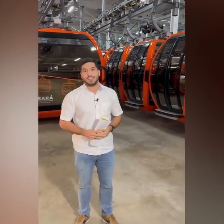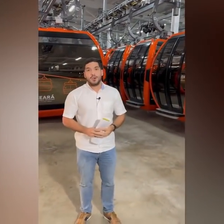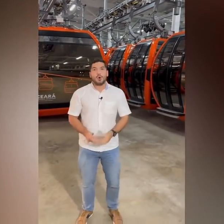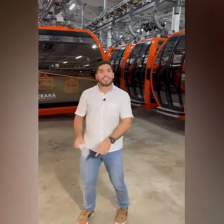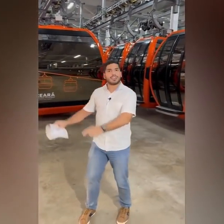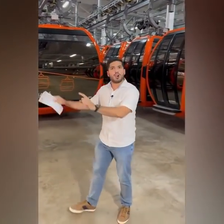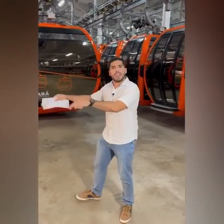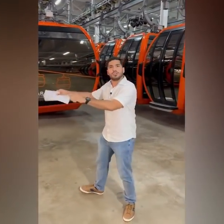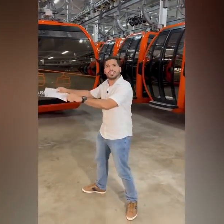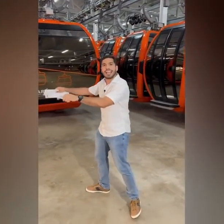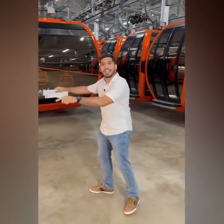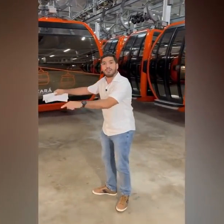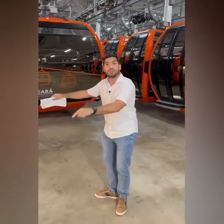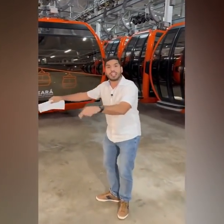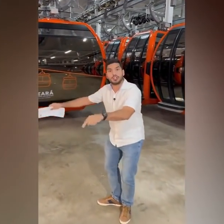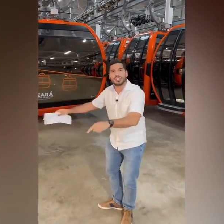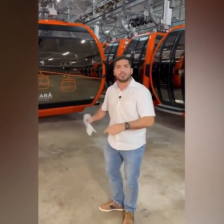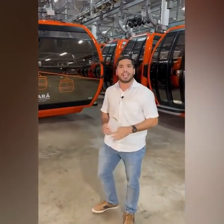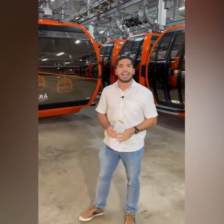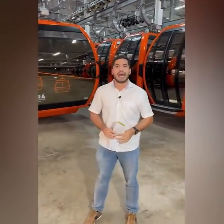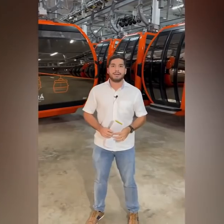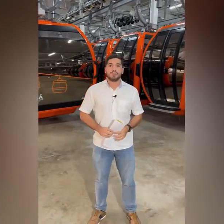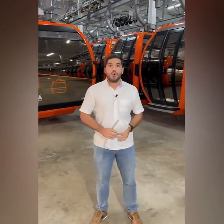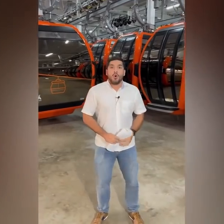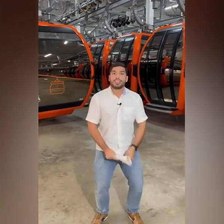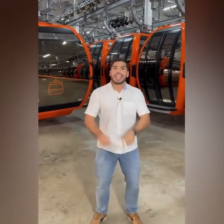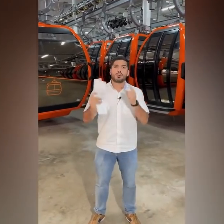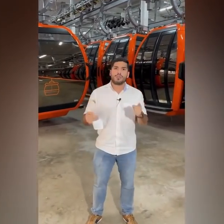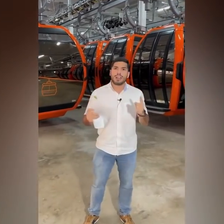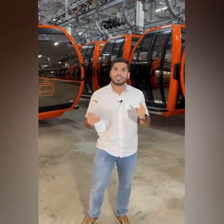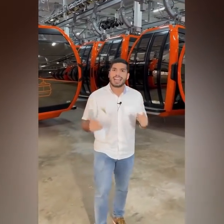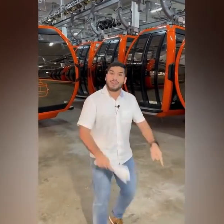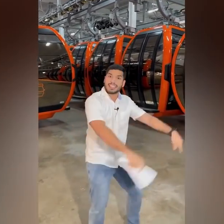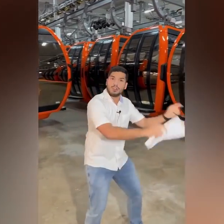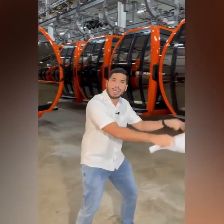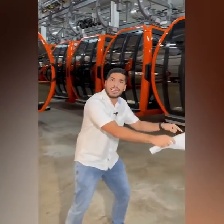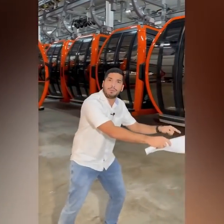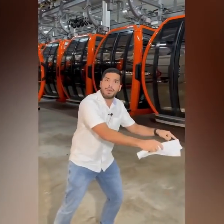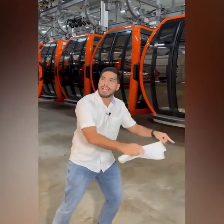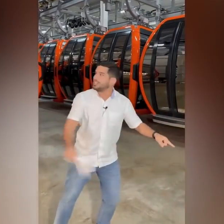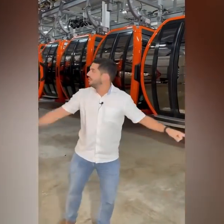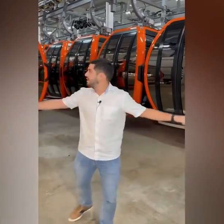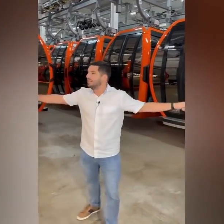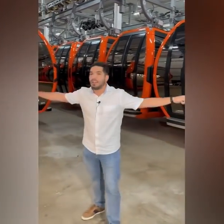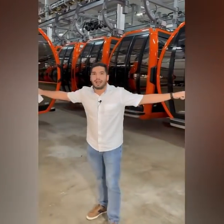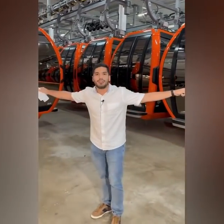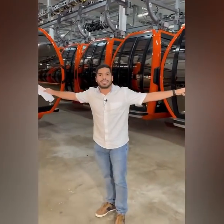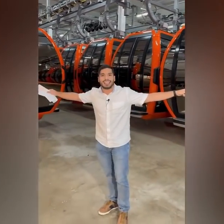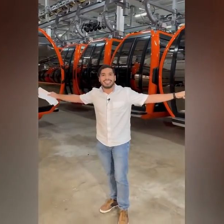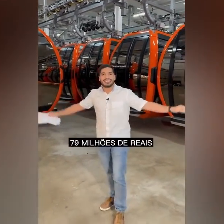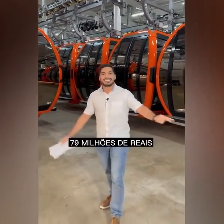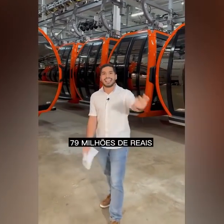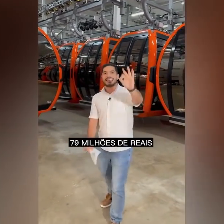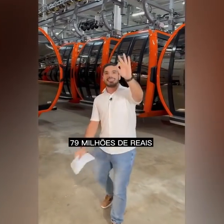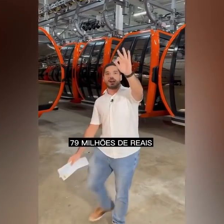senhores. O que é que o governo do Ceará tem feito aqui no estado do Ceará? O que é que o governo do Ceará vem aqui no Cariri e promete? Mas não